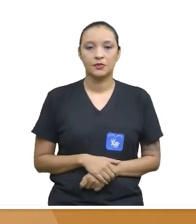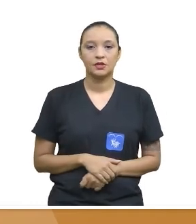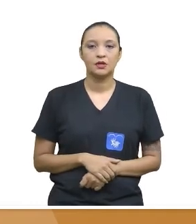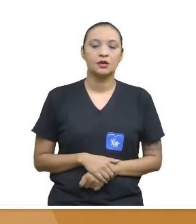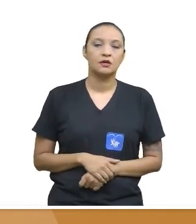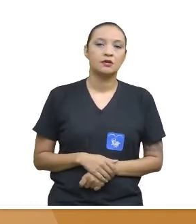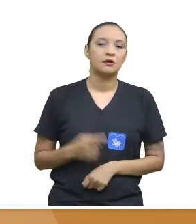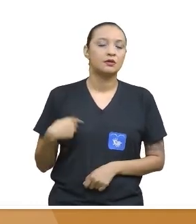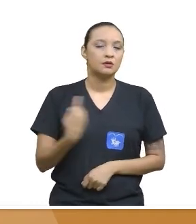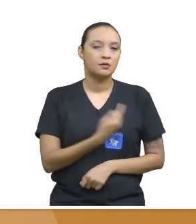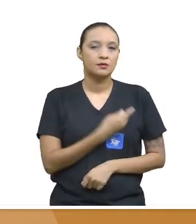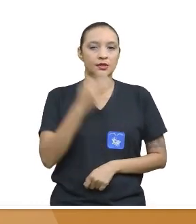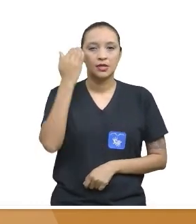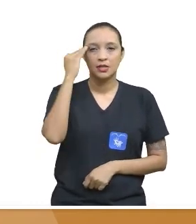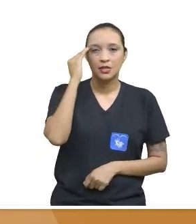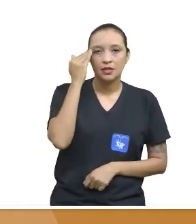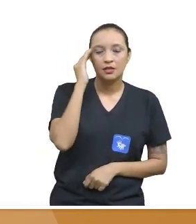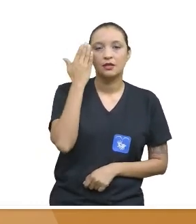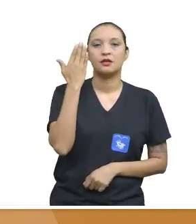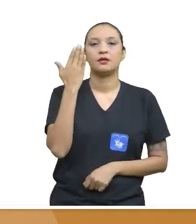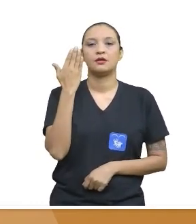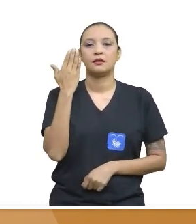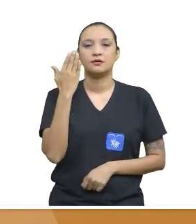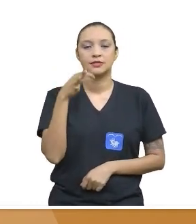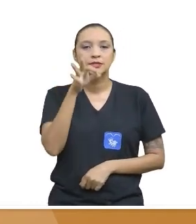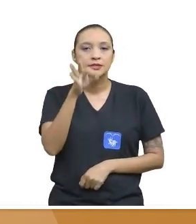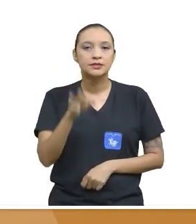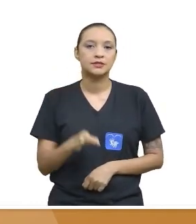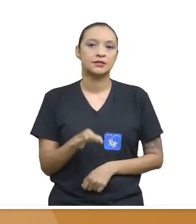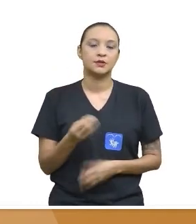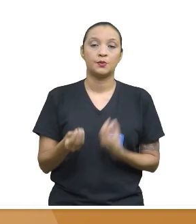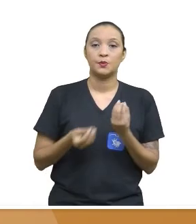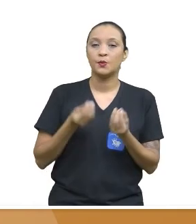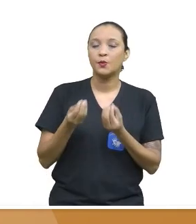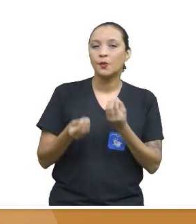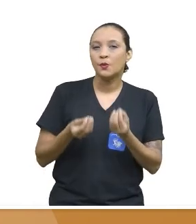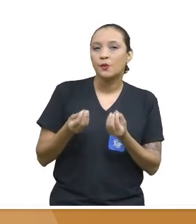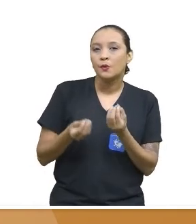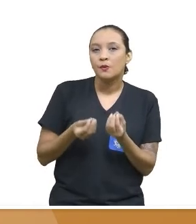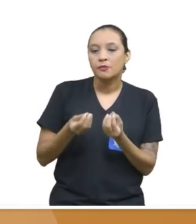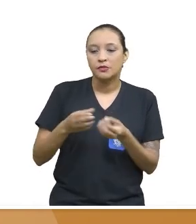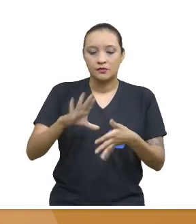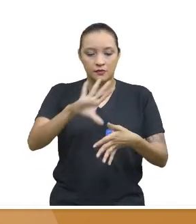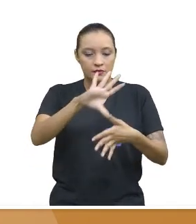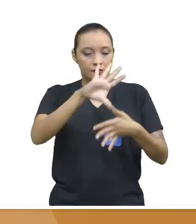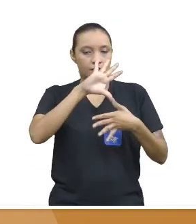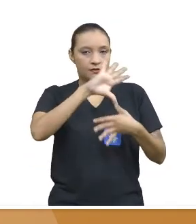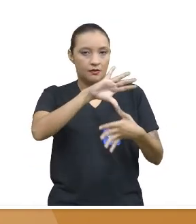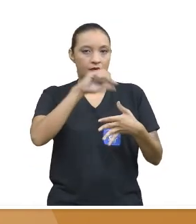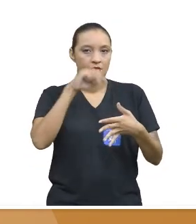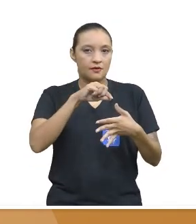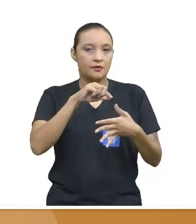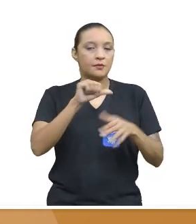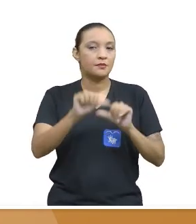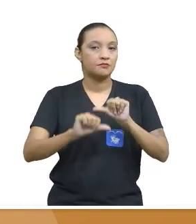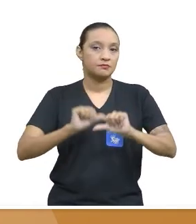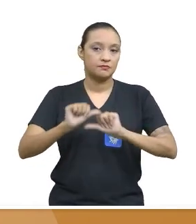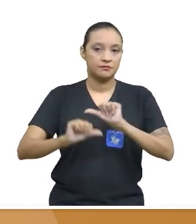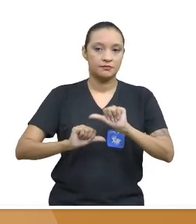possamos entender direitinho como essa América foi